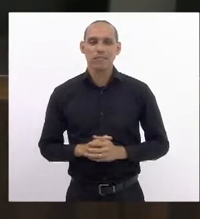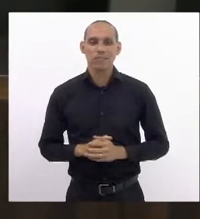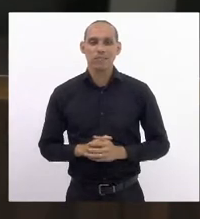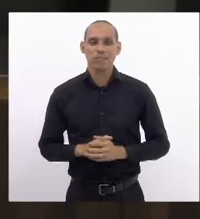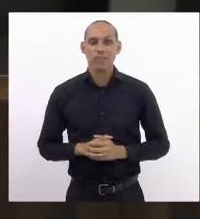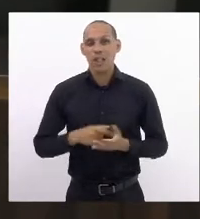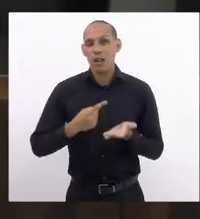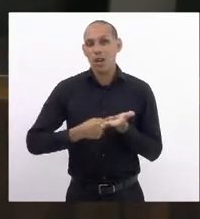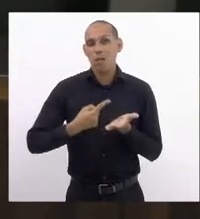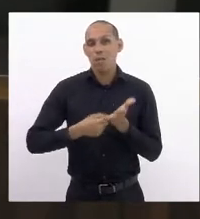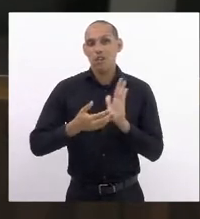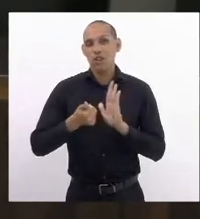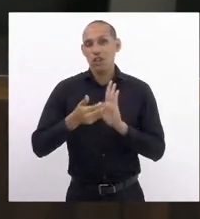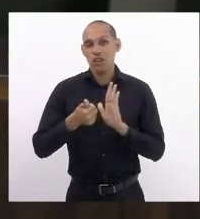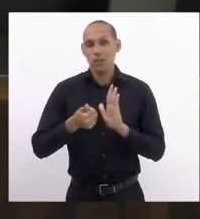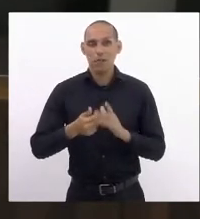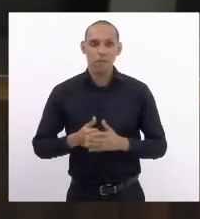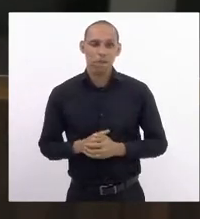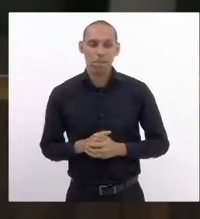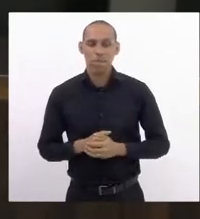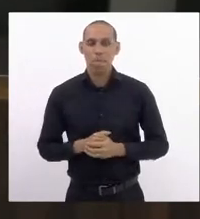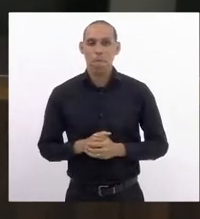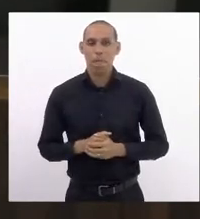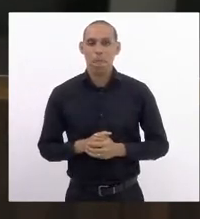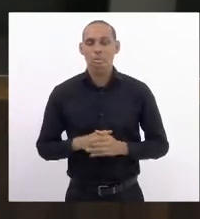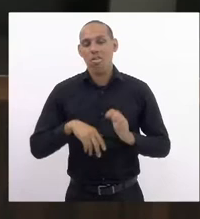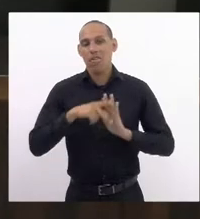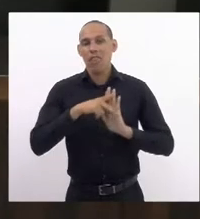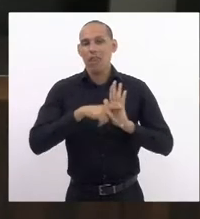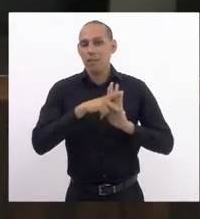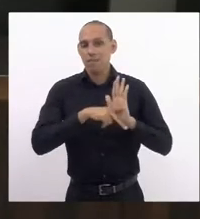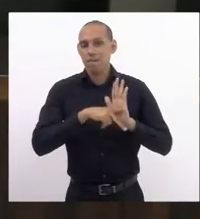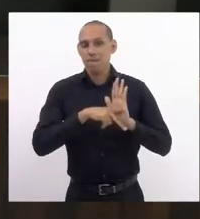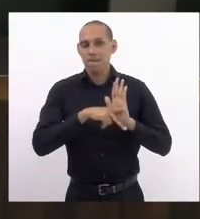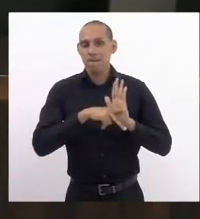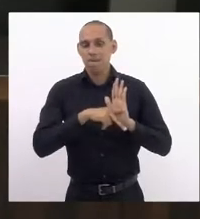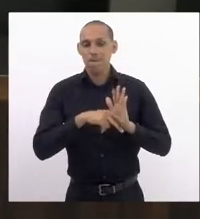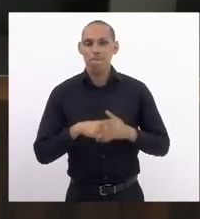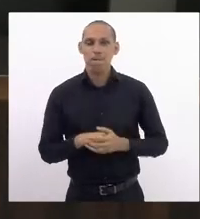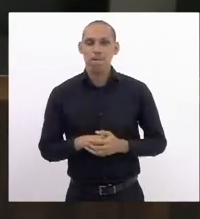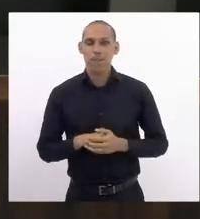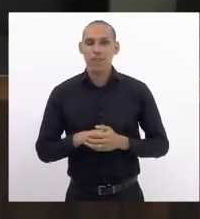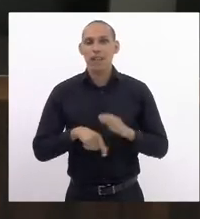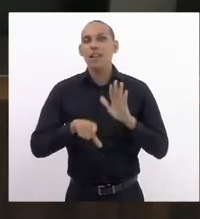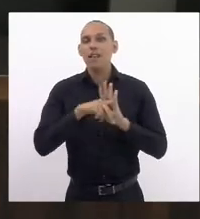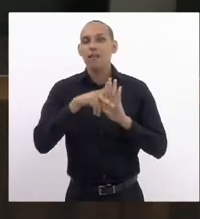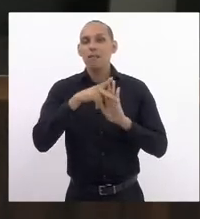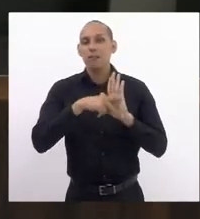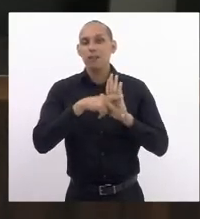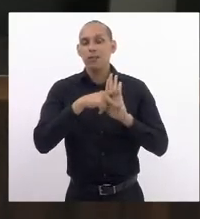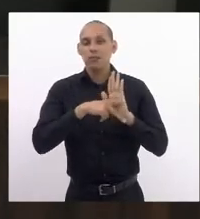combinado pela retirada. Projeto de lei